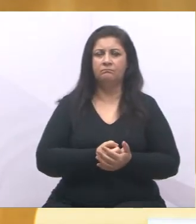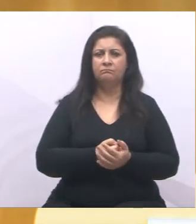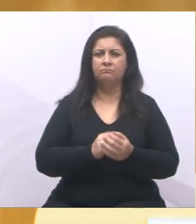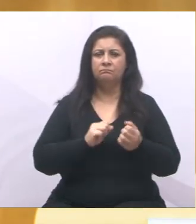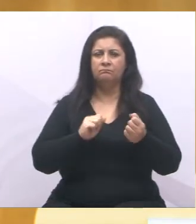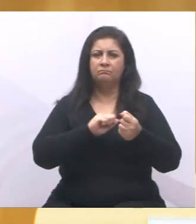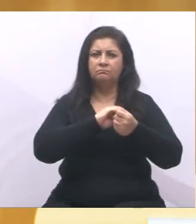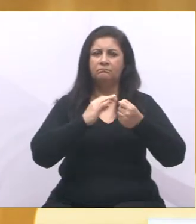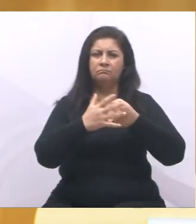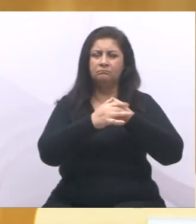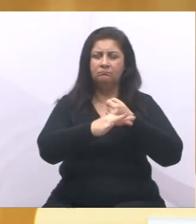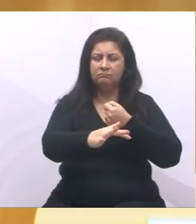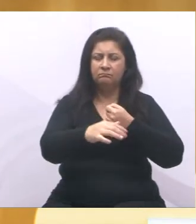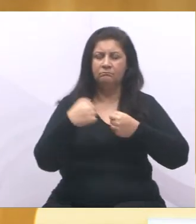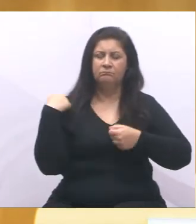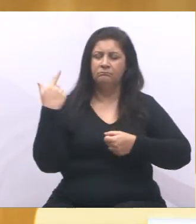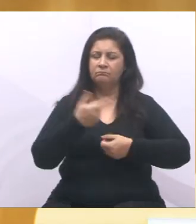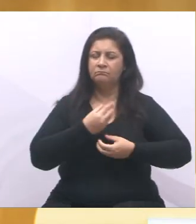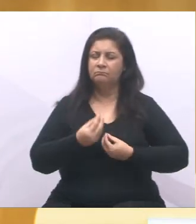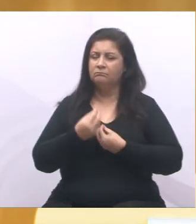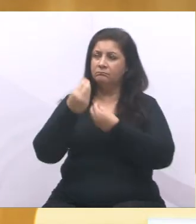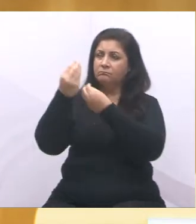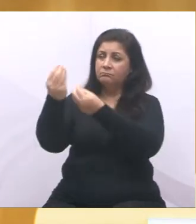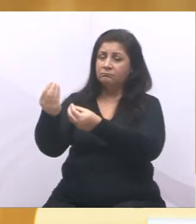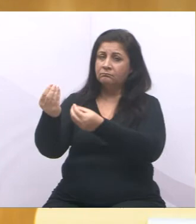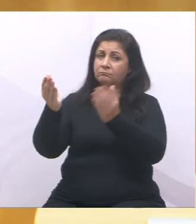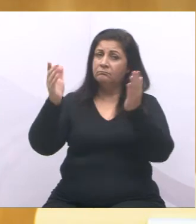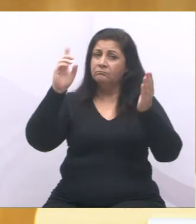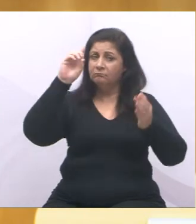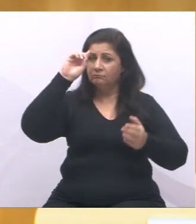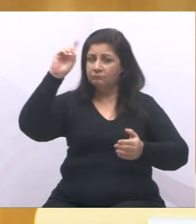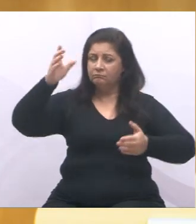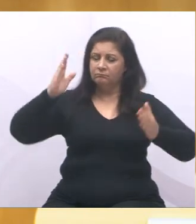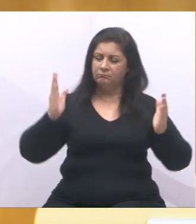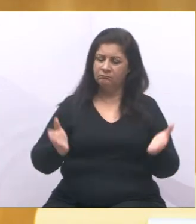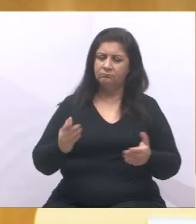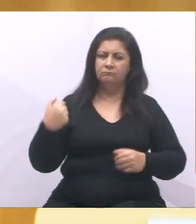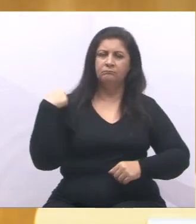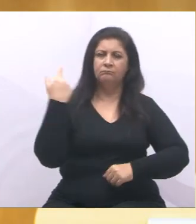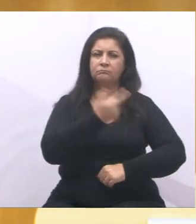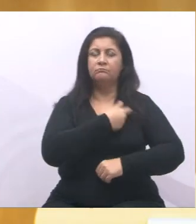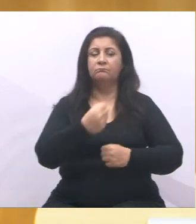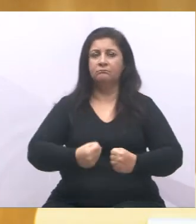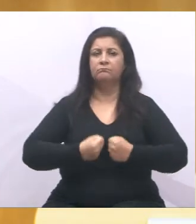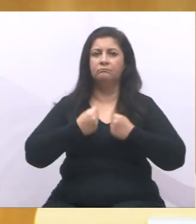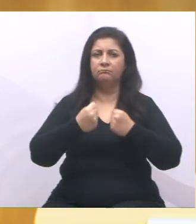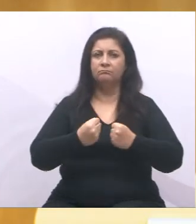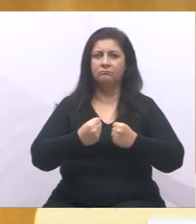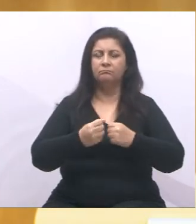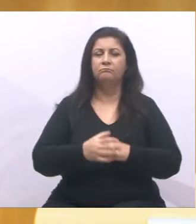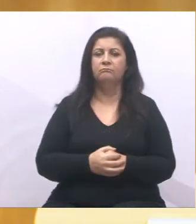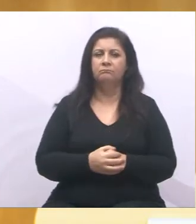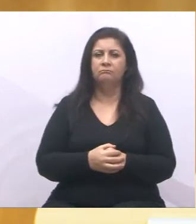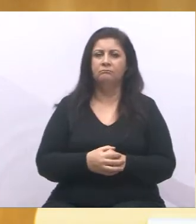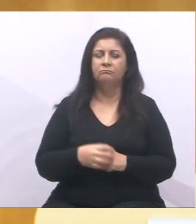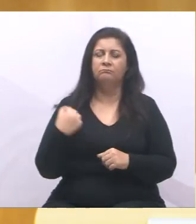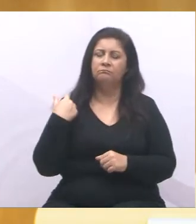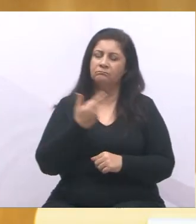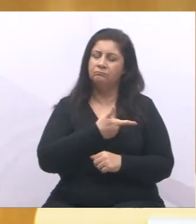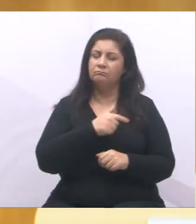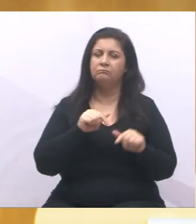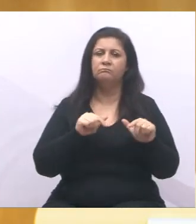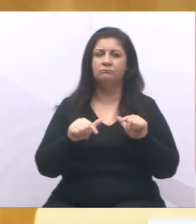dediquemos este dia, dediquemos os nossos esforços, dediquemos as nossas